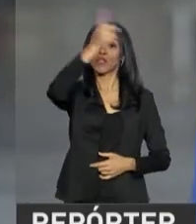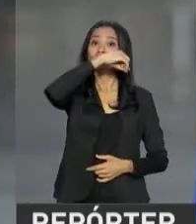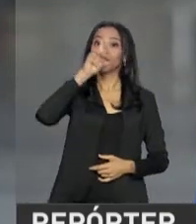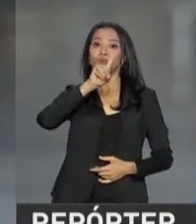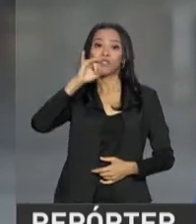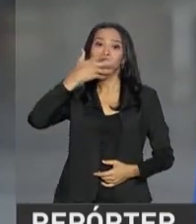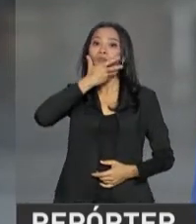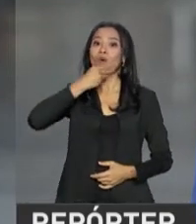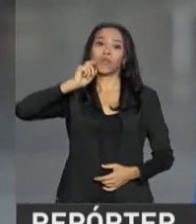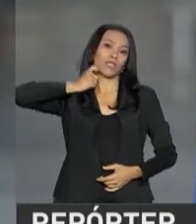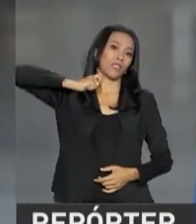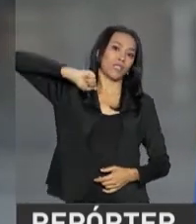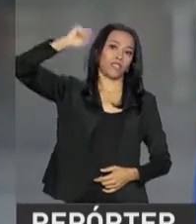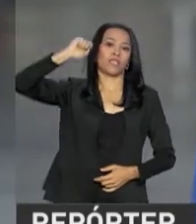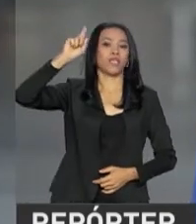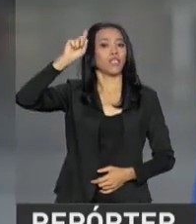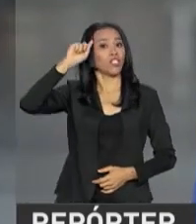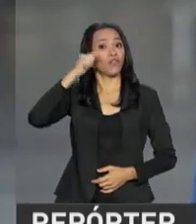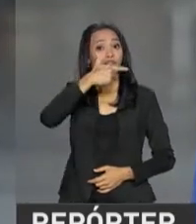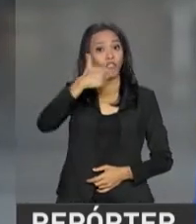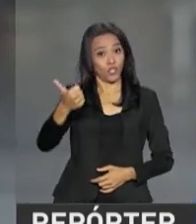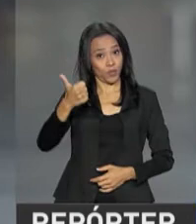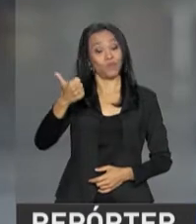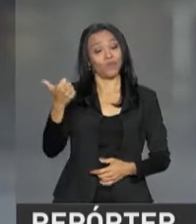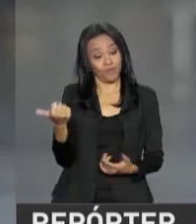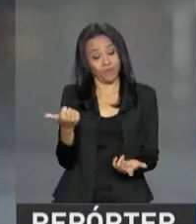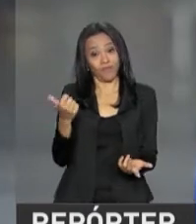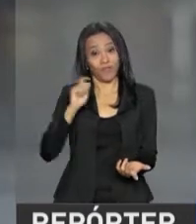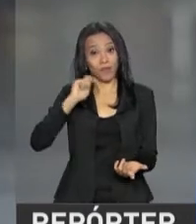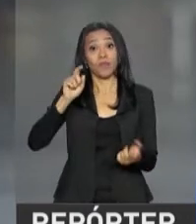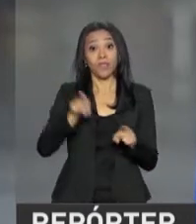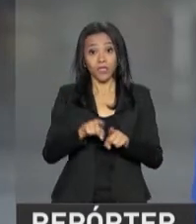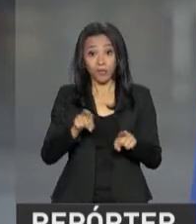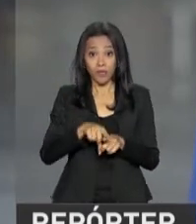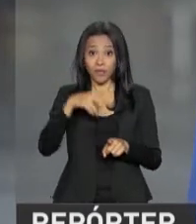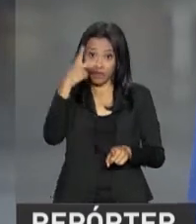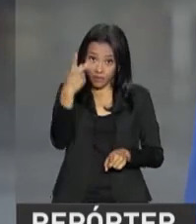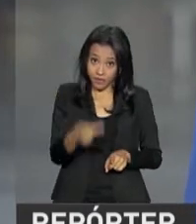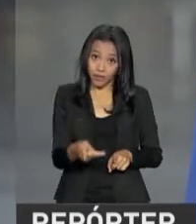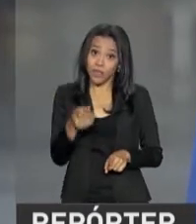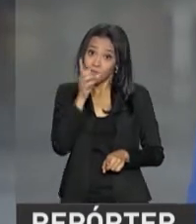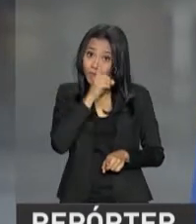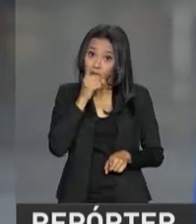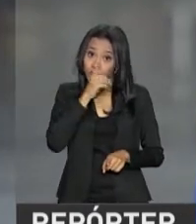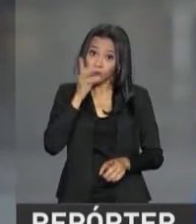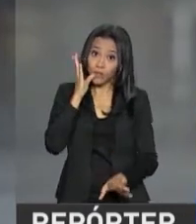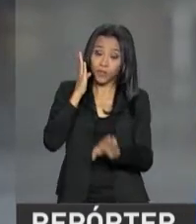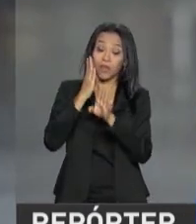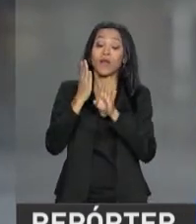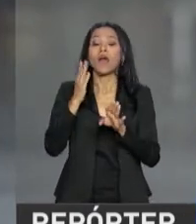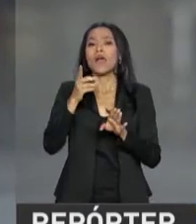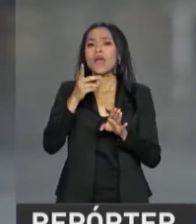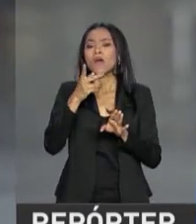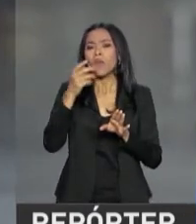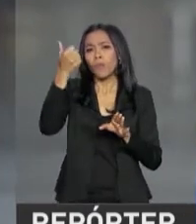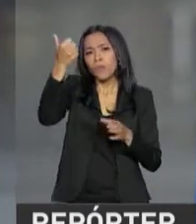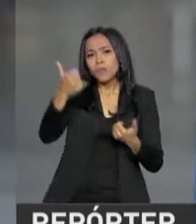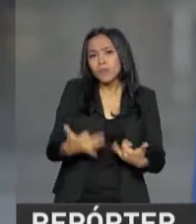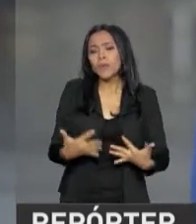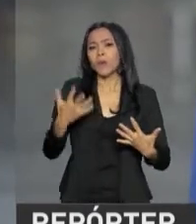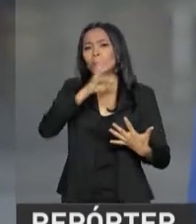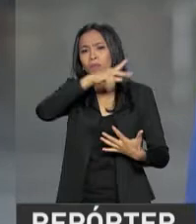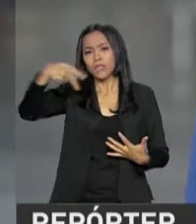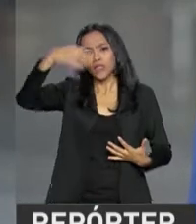dia 21 de abril, e do descobrimento do Brasil, celebrado neste domingo. O presidente Michel Temer reforçou a necessidade de união do